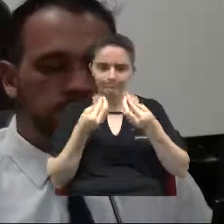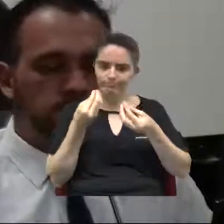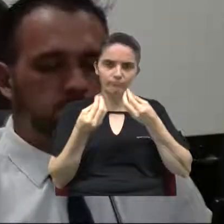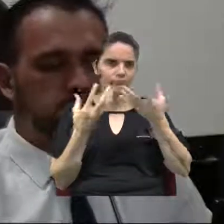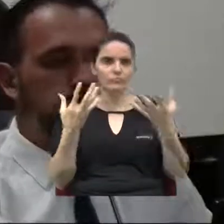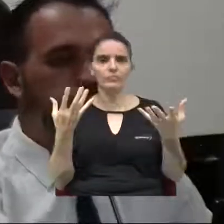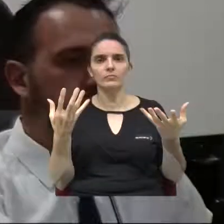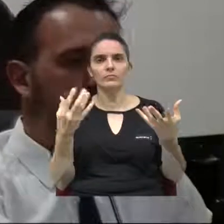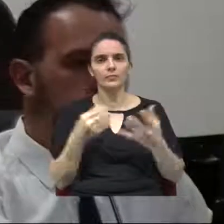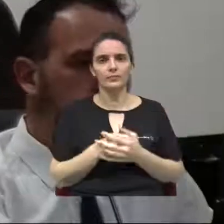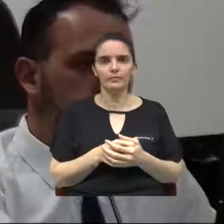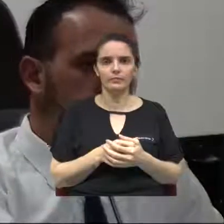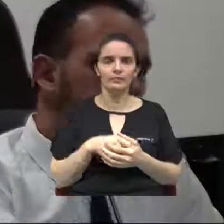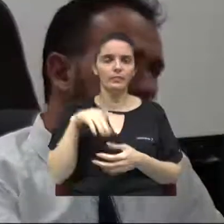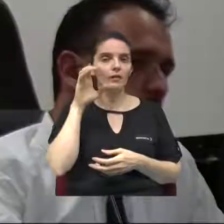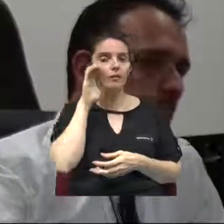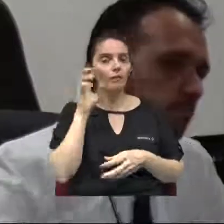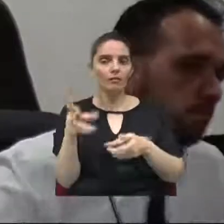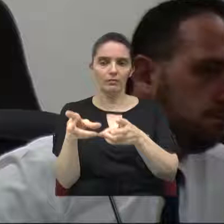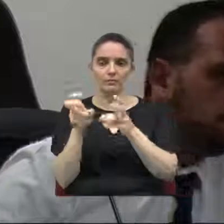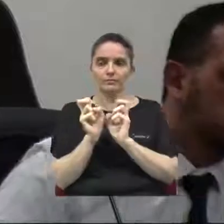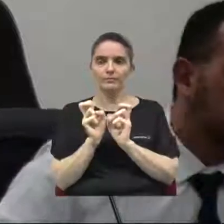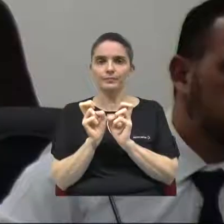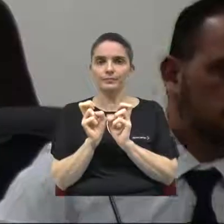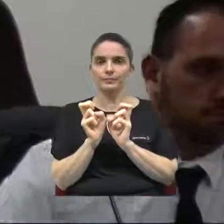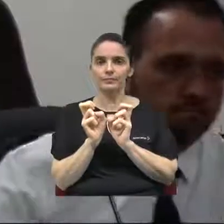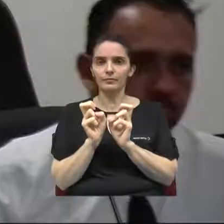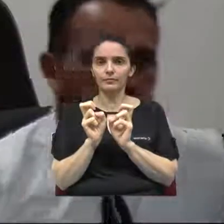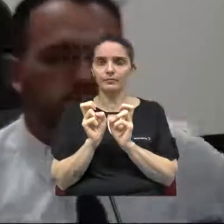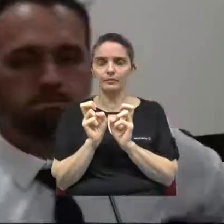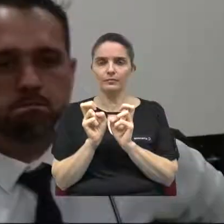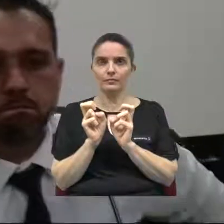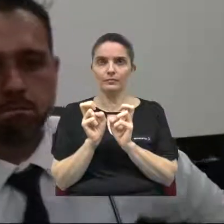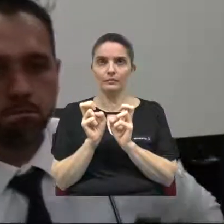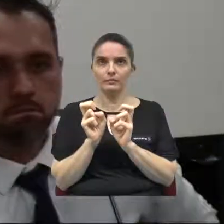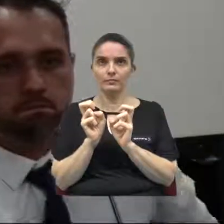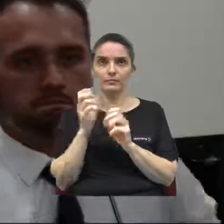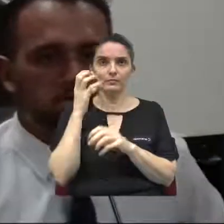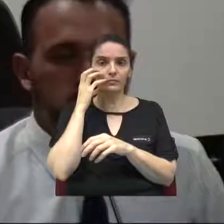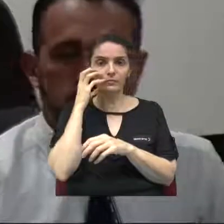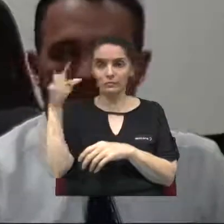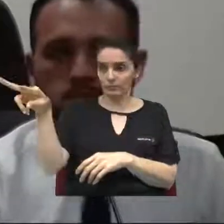vejo que o nobre vereador, por favor, vereador,